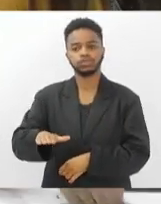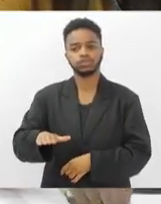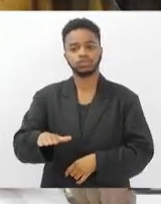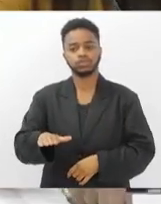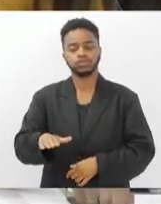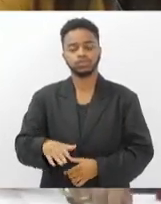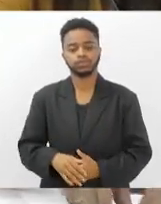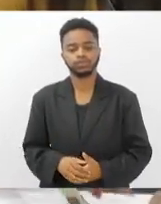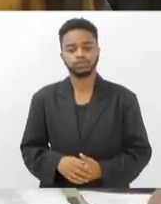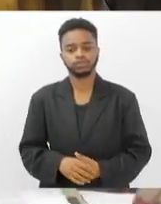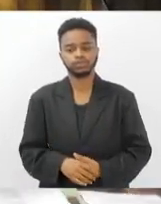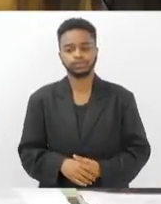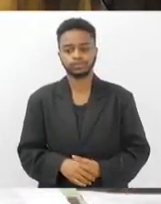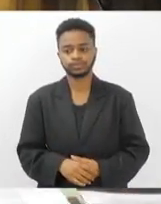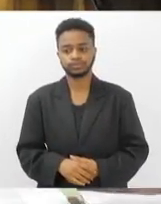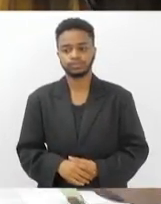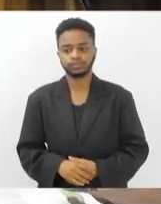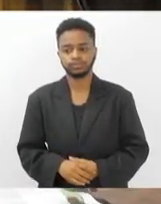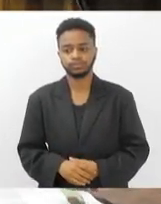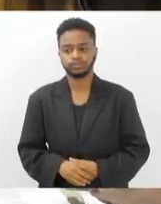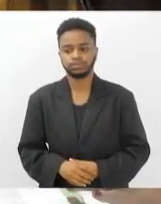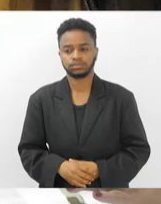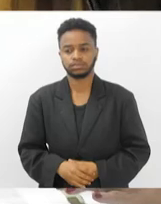tirar aqui, que